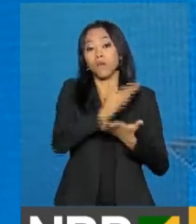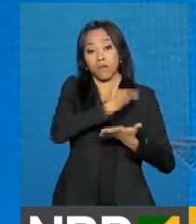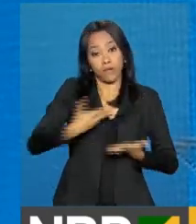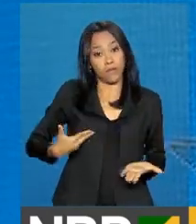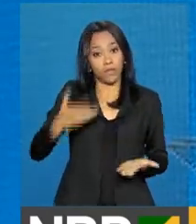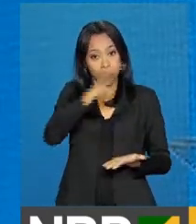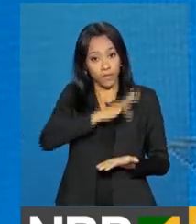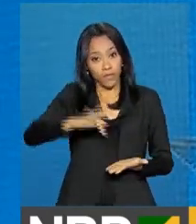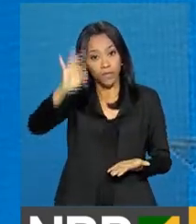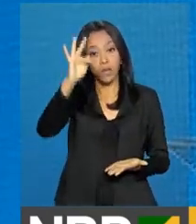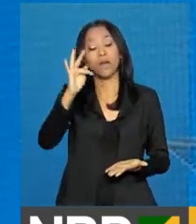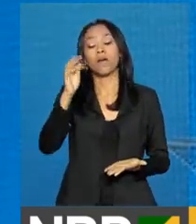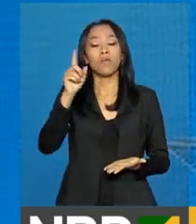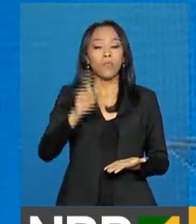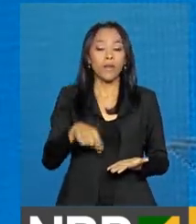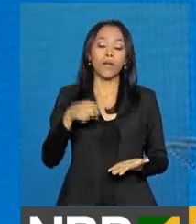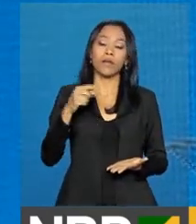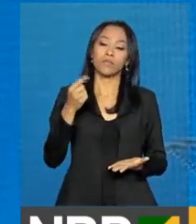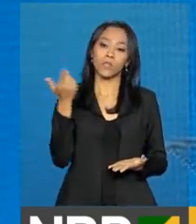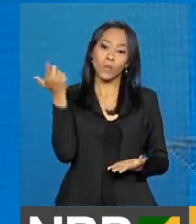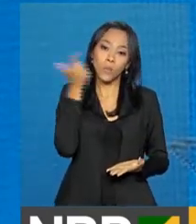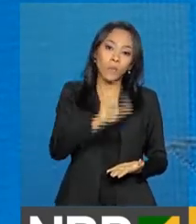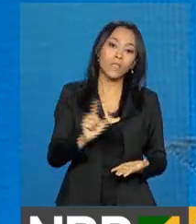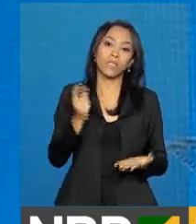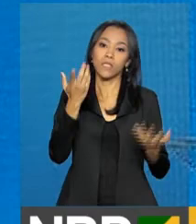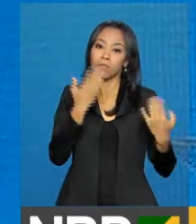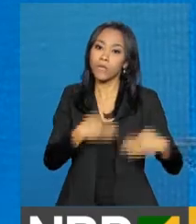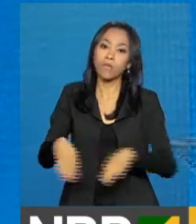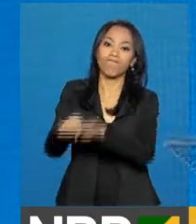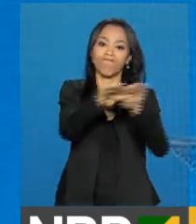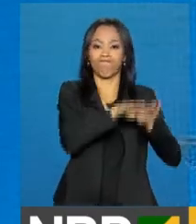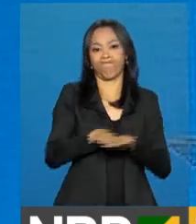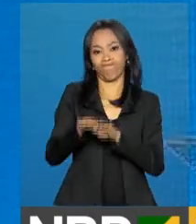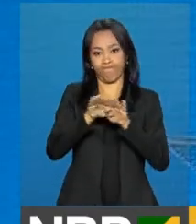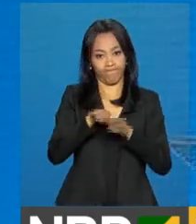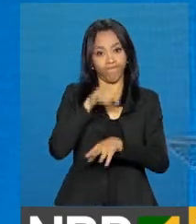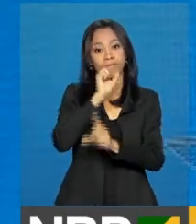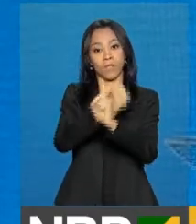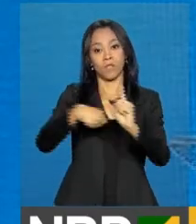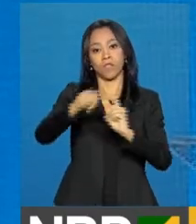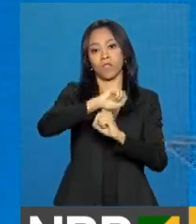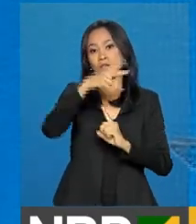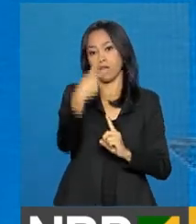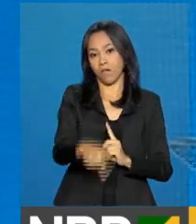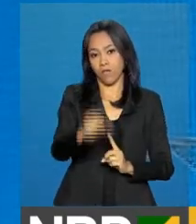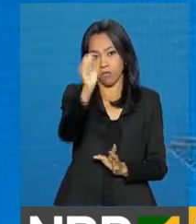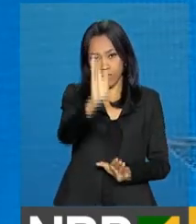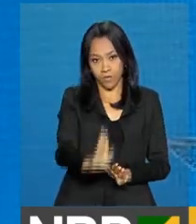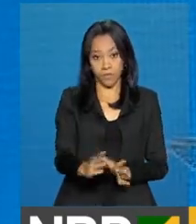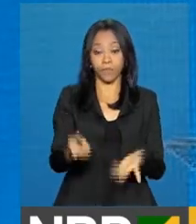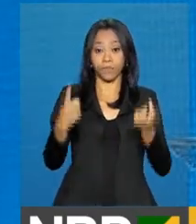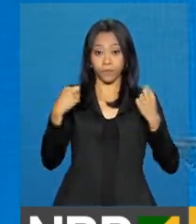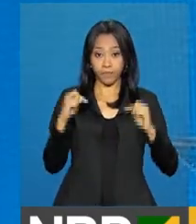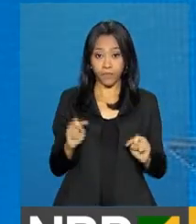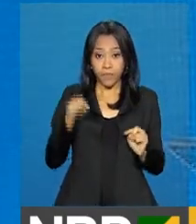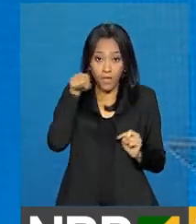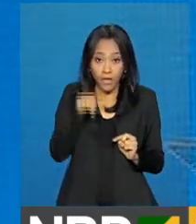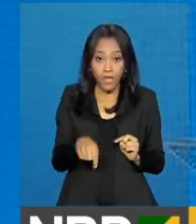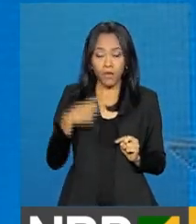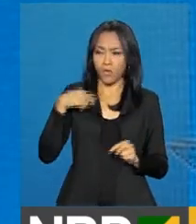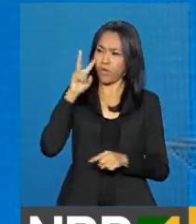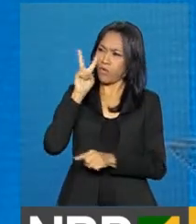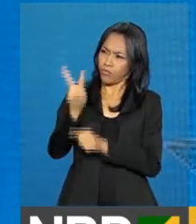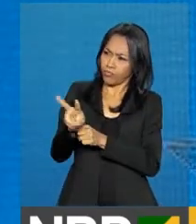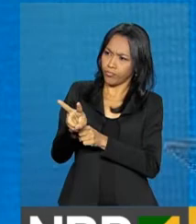promover a redenção social do nosso país. E aqui, quando eu ouço o nosso ministro Baldi,